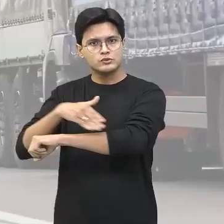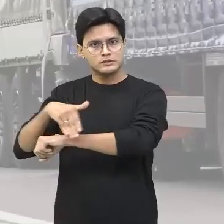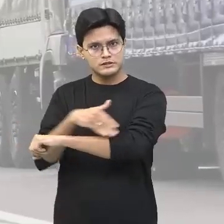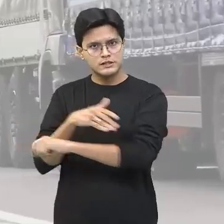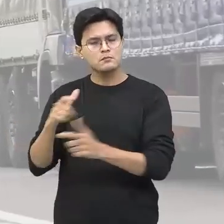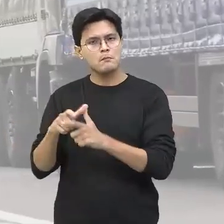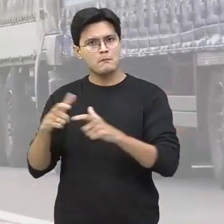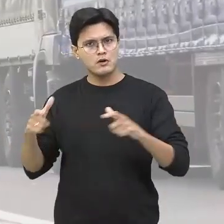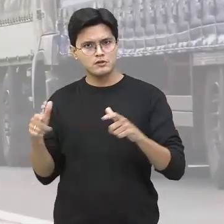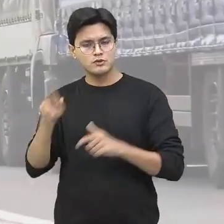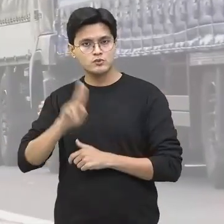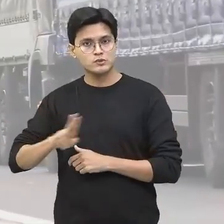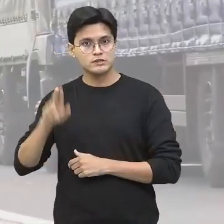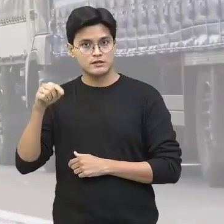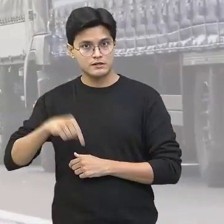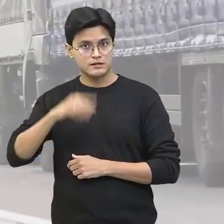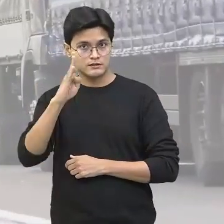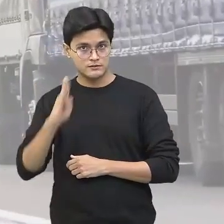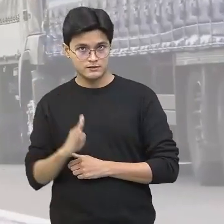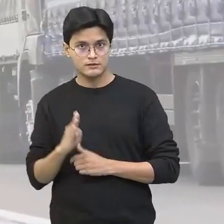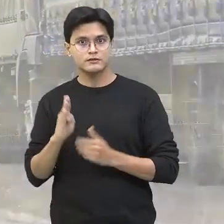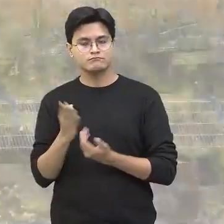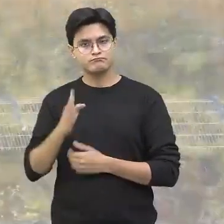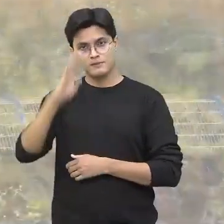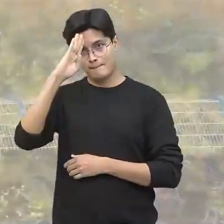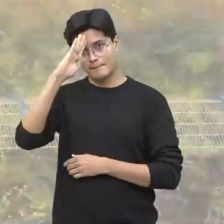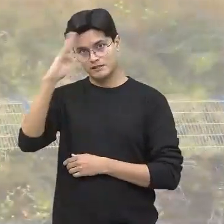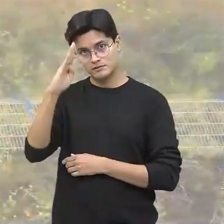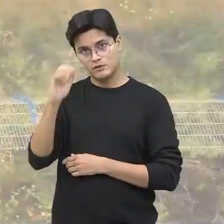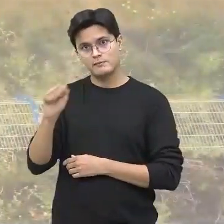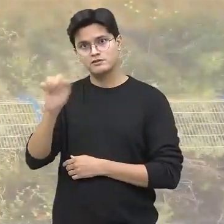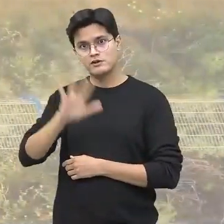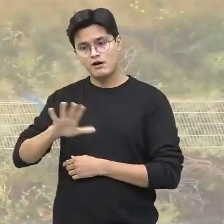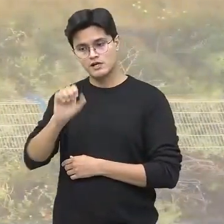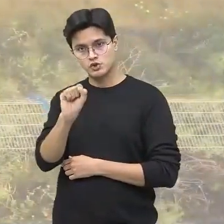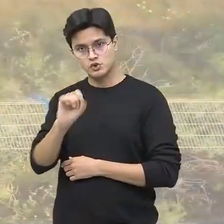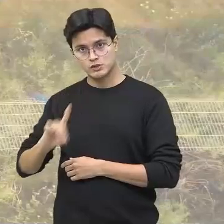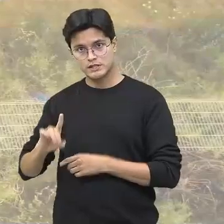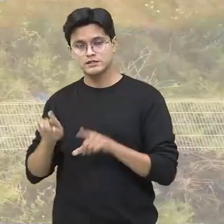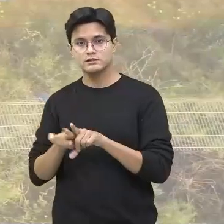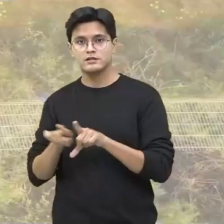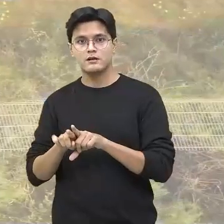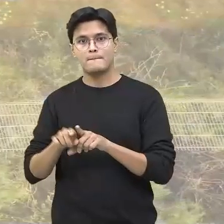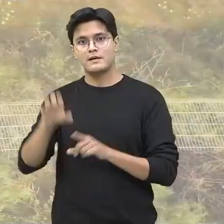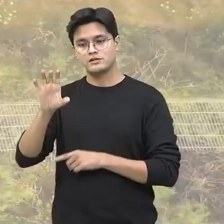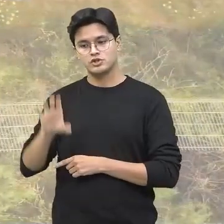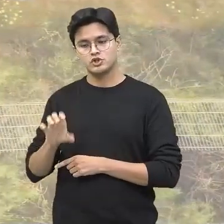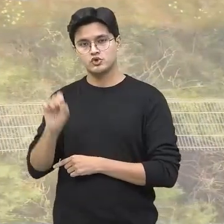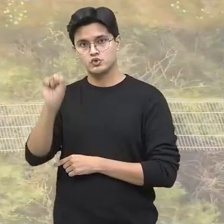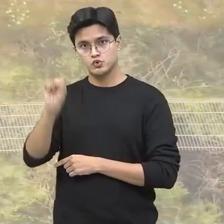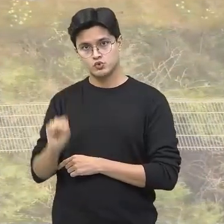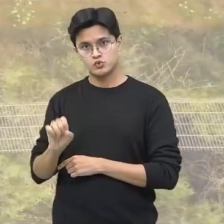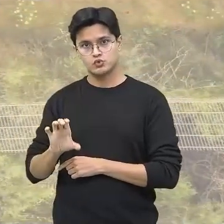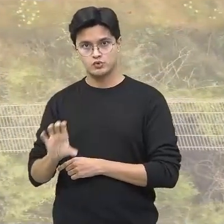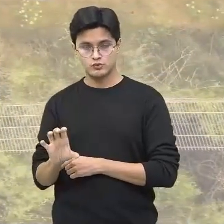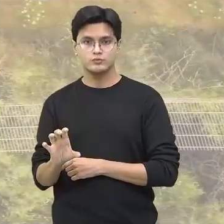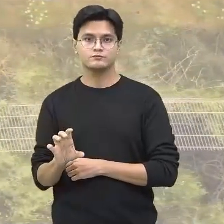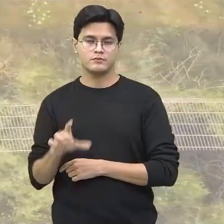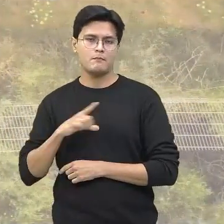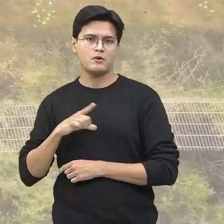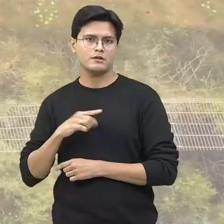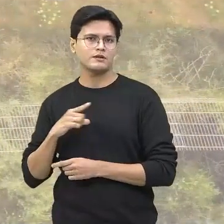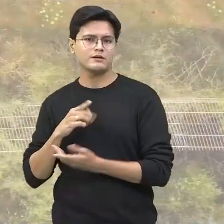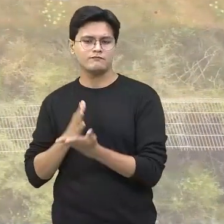especialmente nas regiões Sul e Sudeste devido à sua flexibilidade e capilaridade ele é